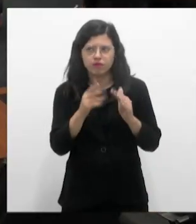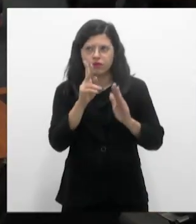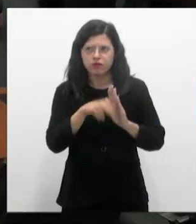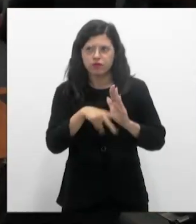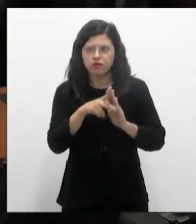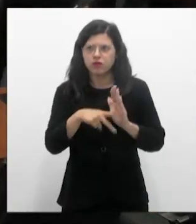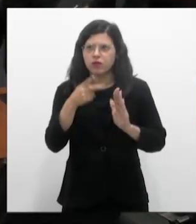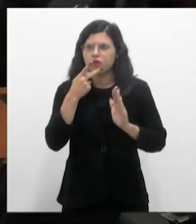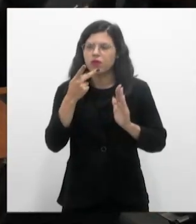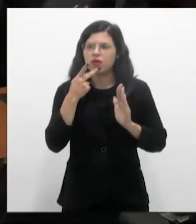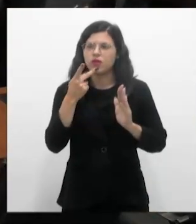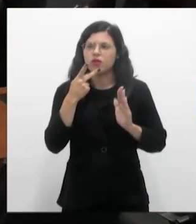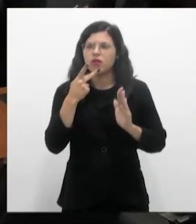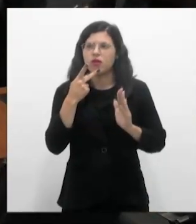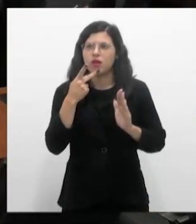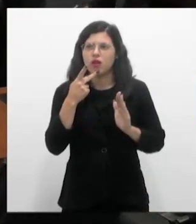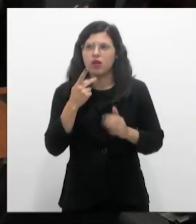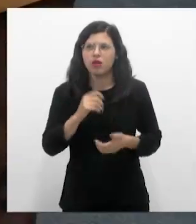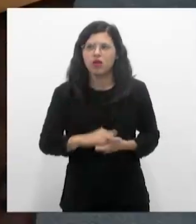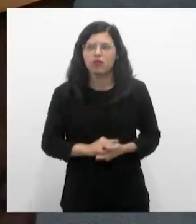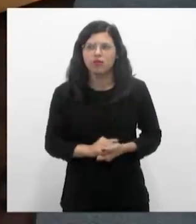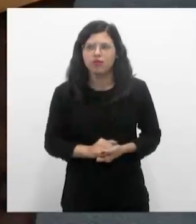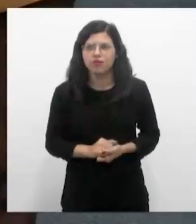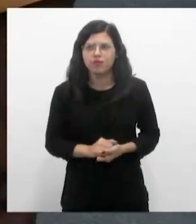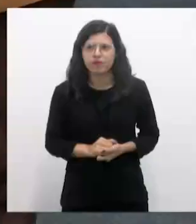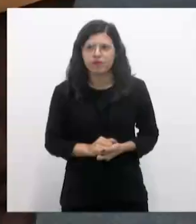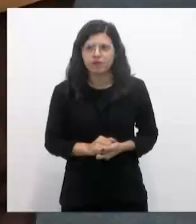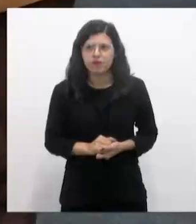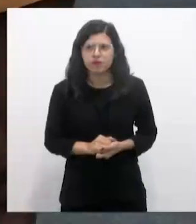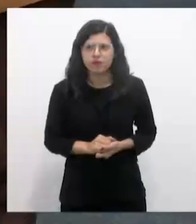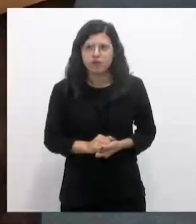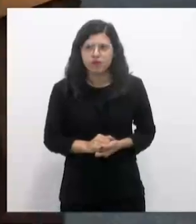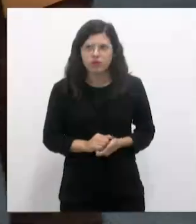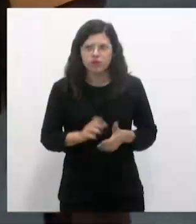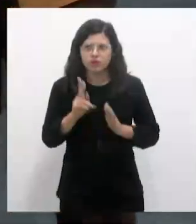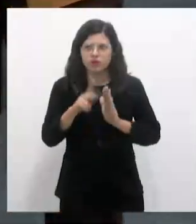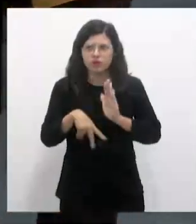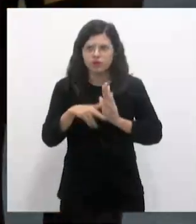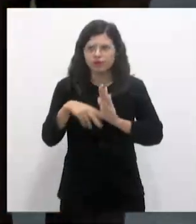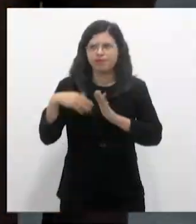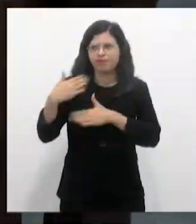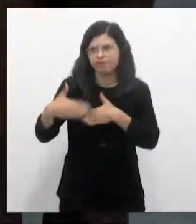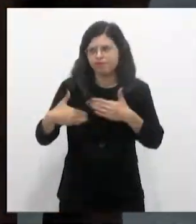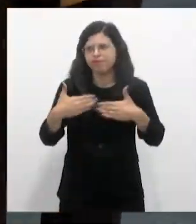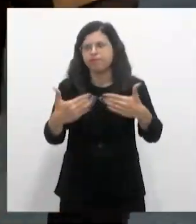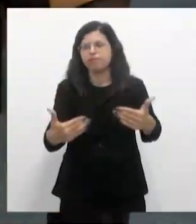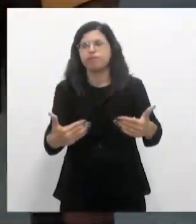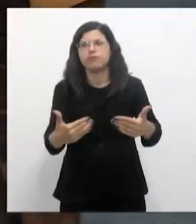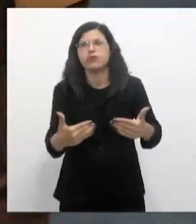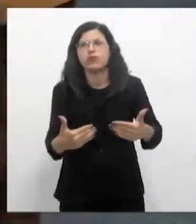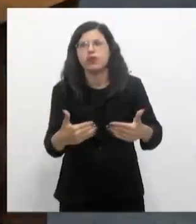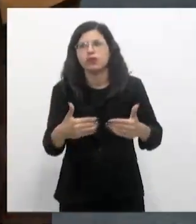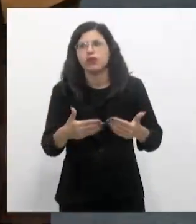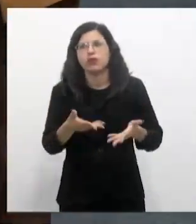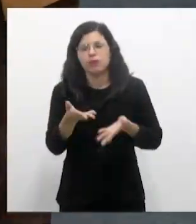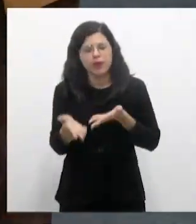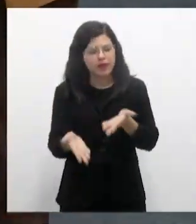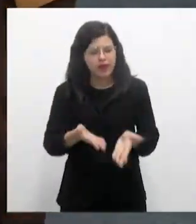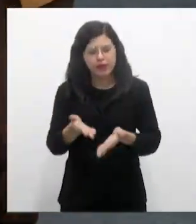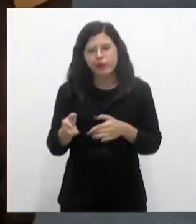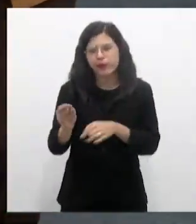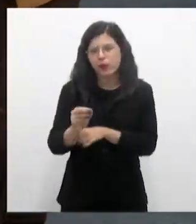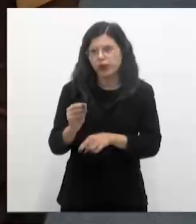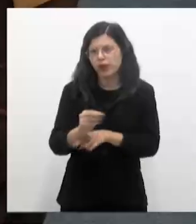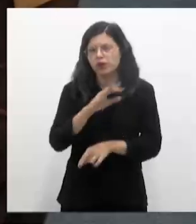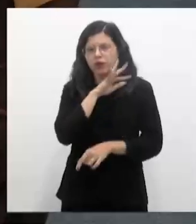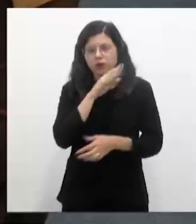dizer que ele caminha para o avanço cada vez maior no trato e o cuidado com os